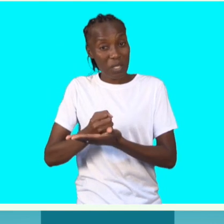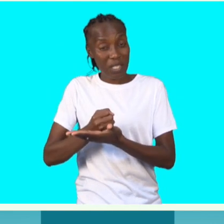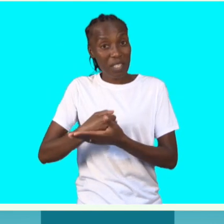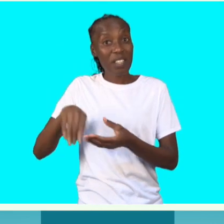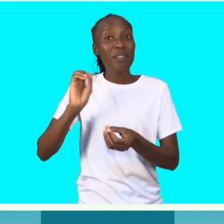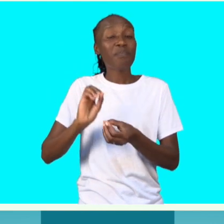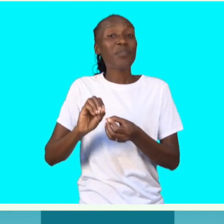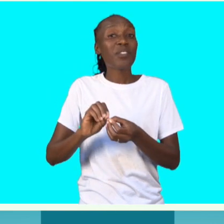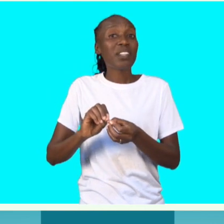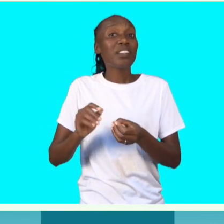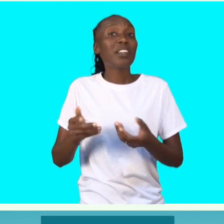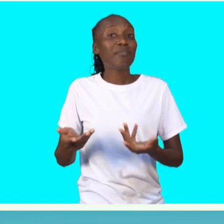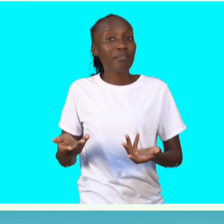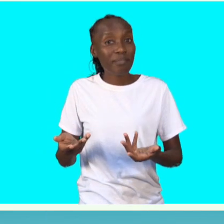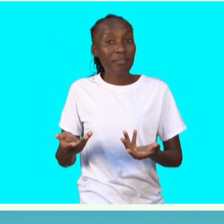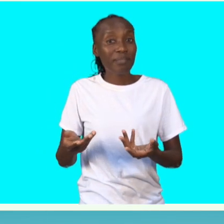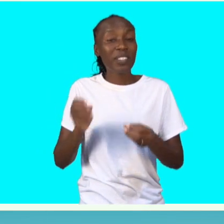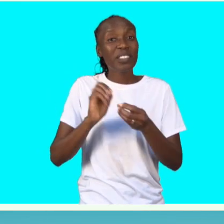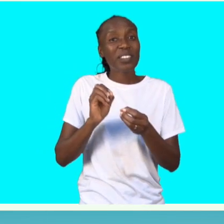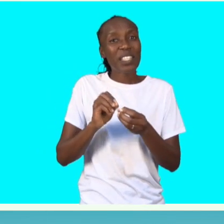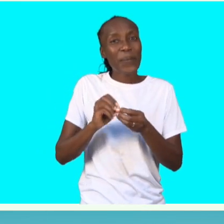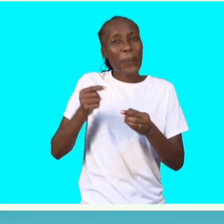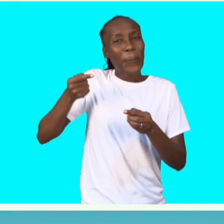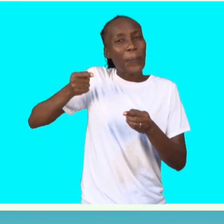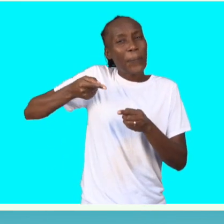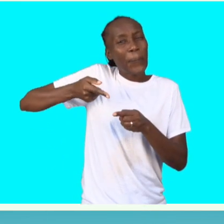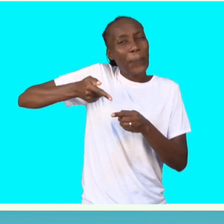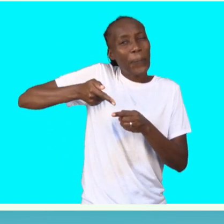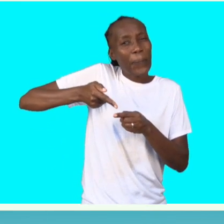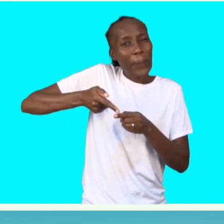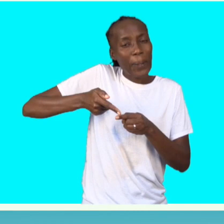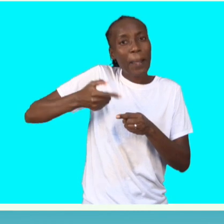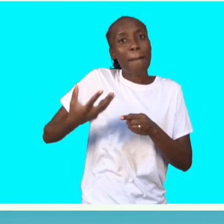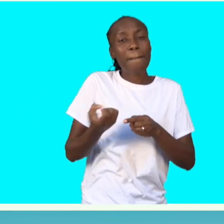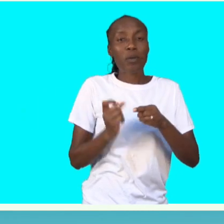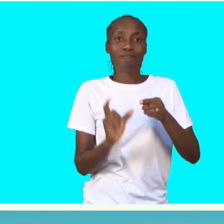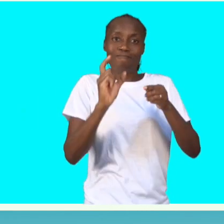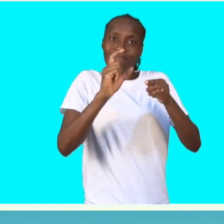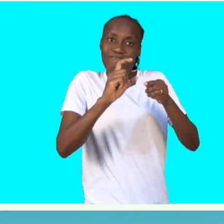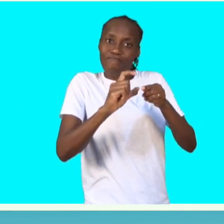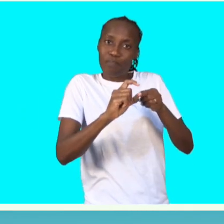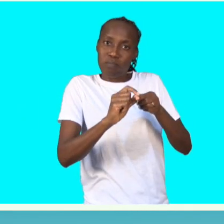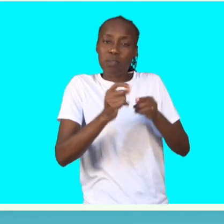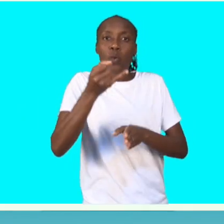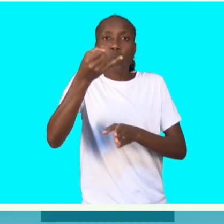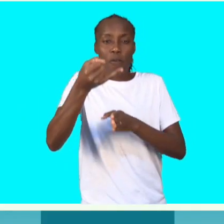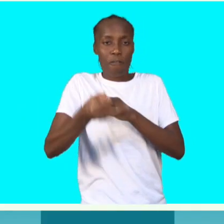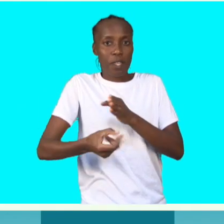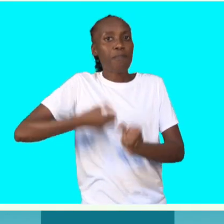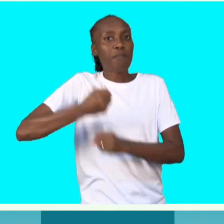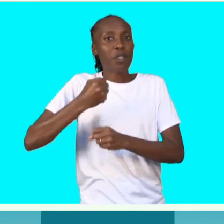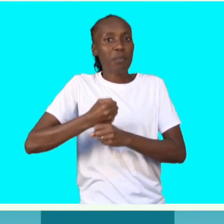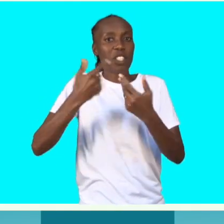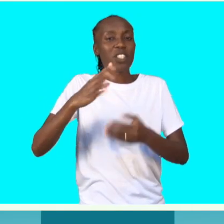fazer o furo que possa meter a argola já no fim do